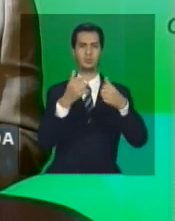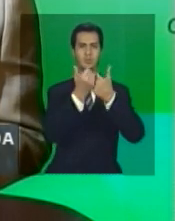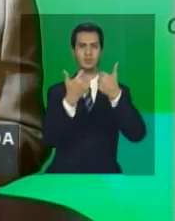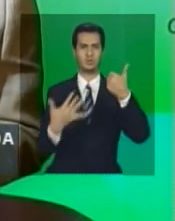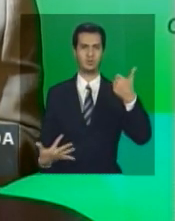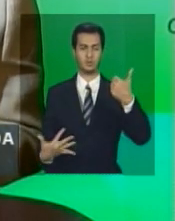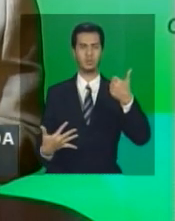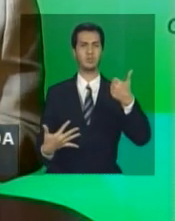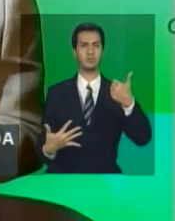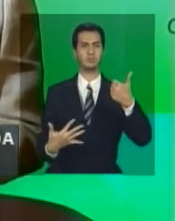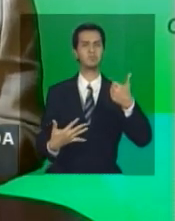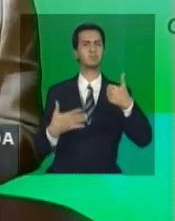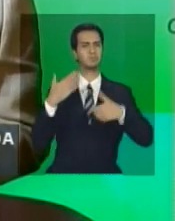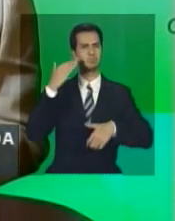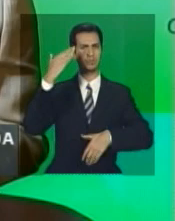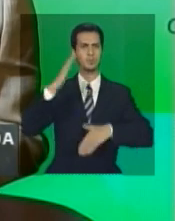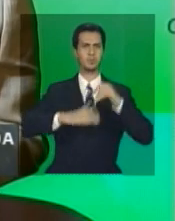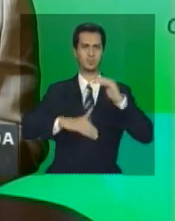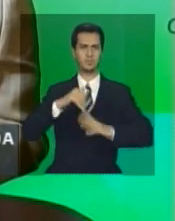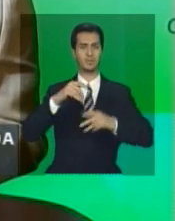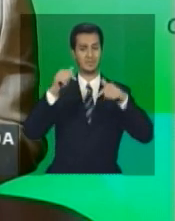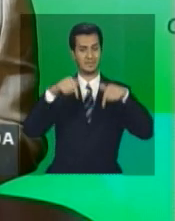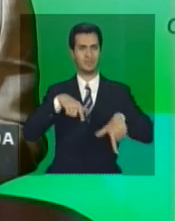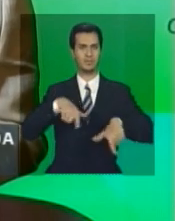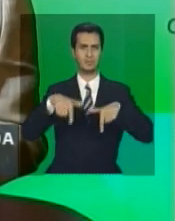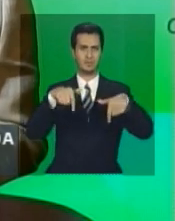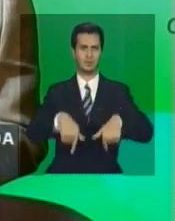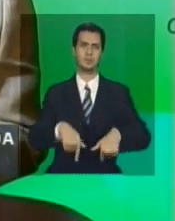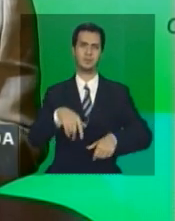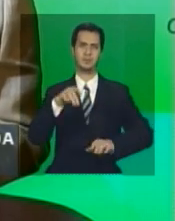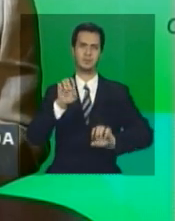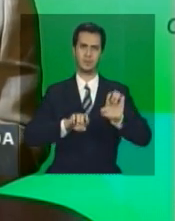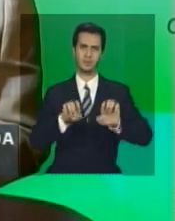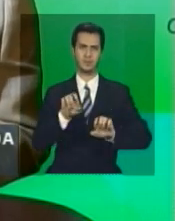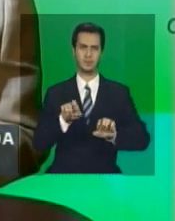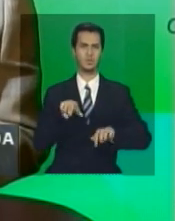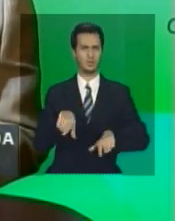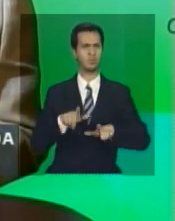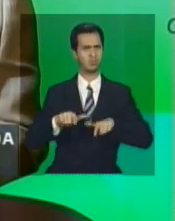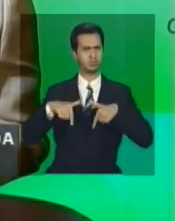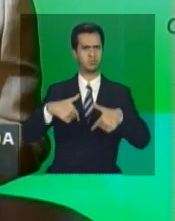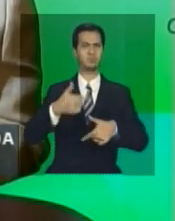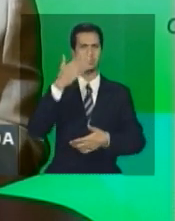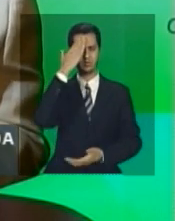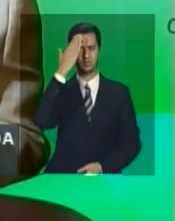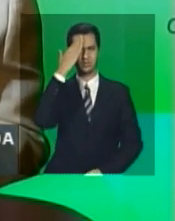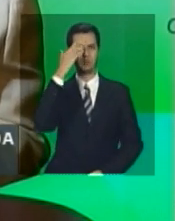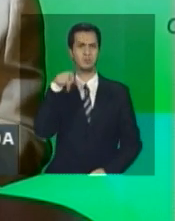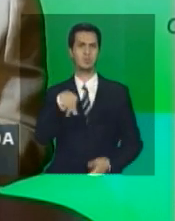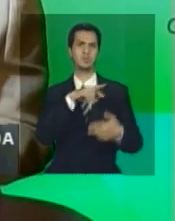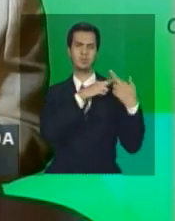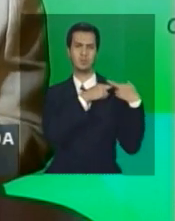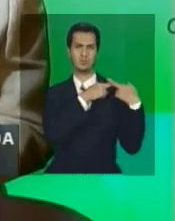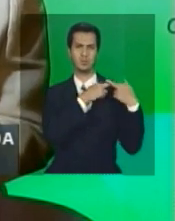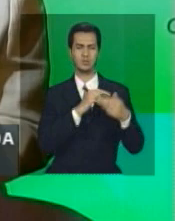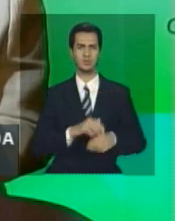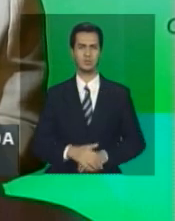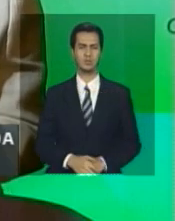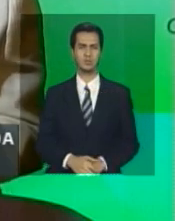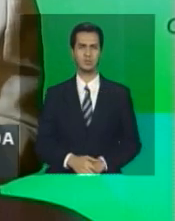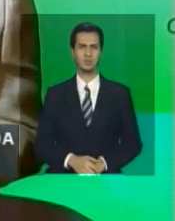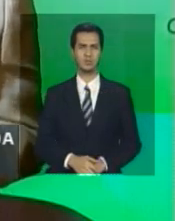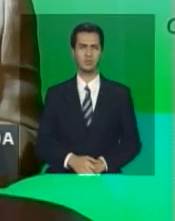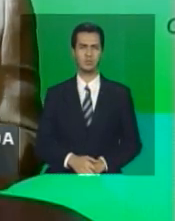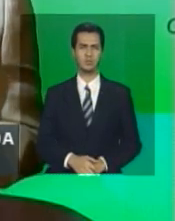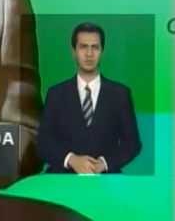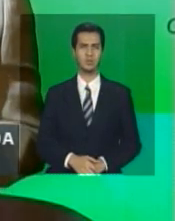técnicos, formados pela companhia, aguerridos e conscientes de seu papel e de suas responsabilidades